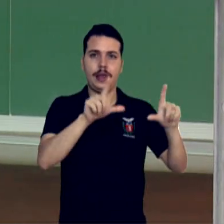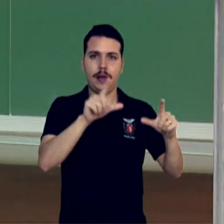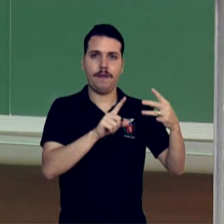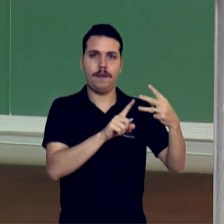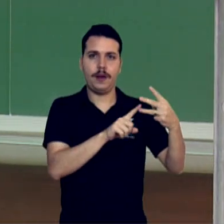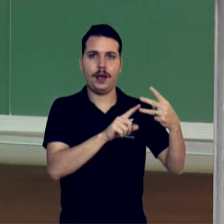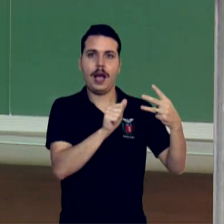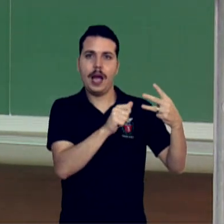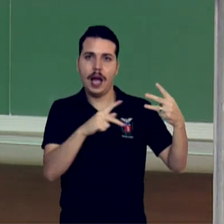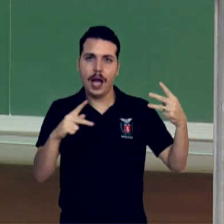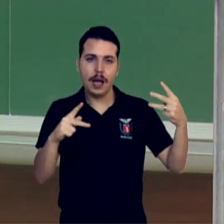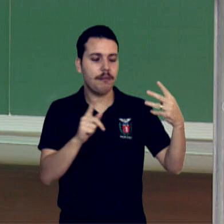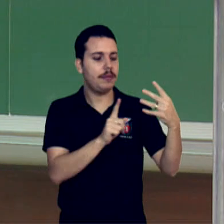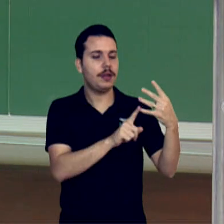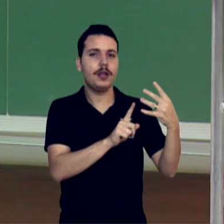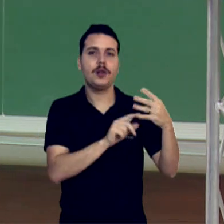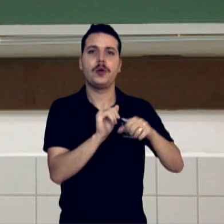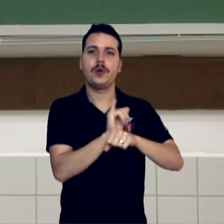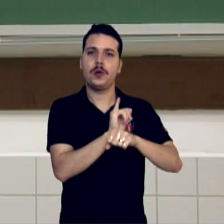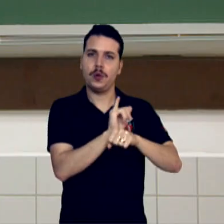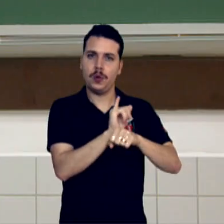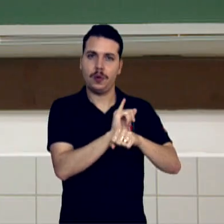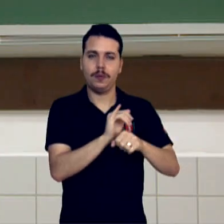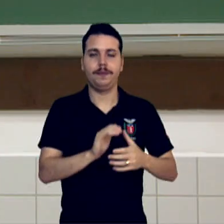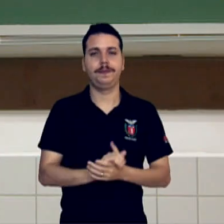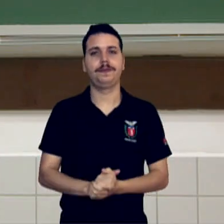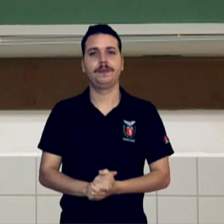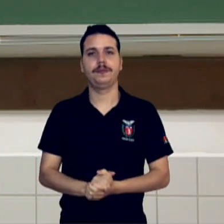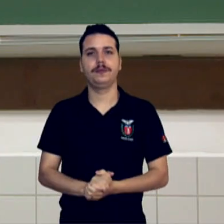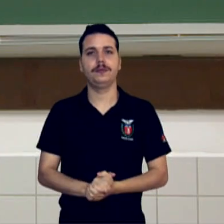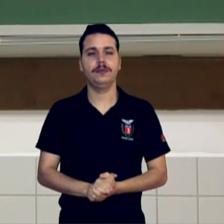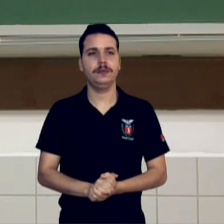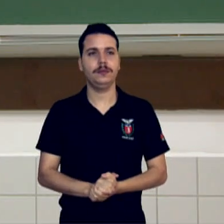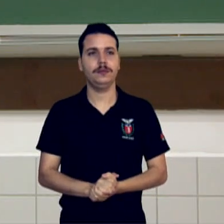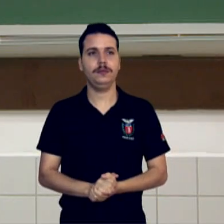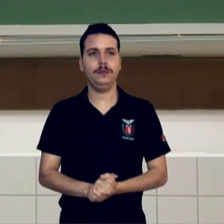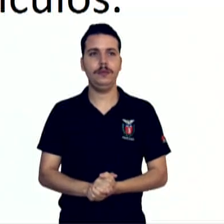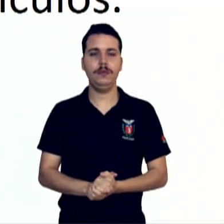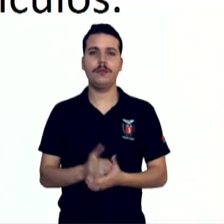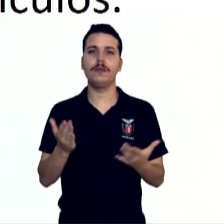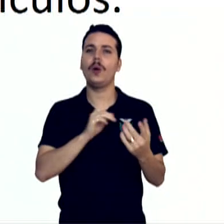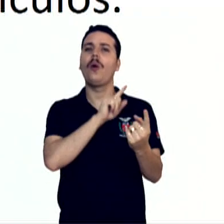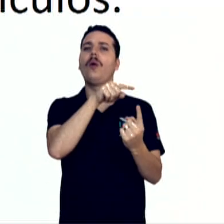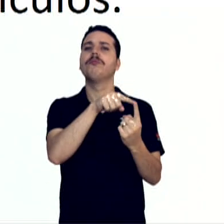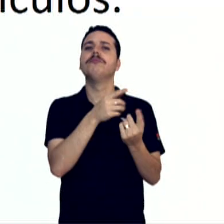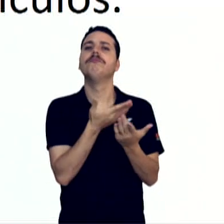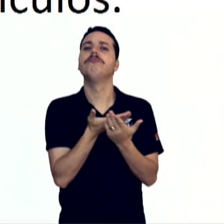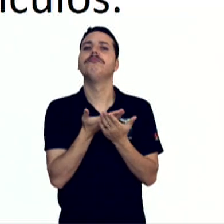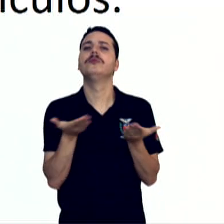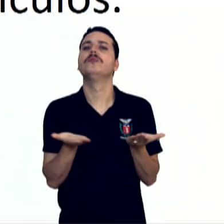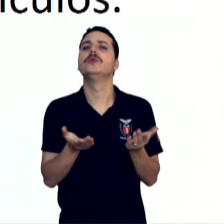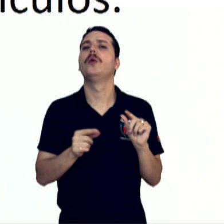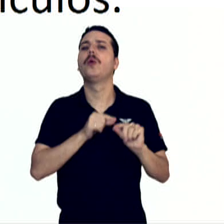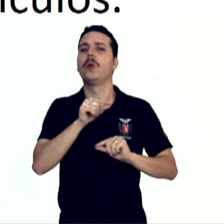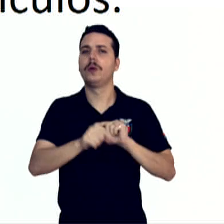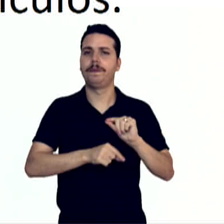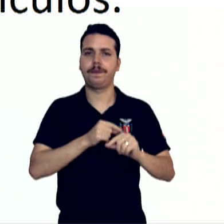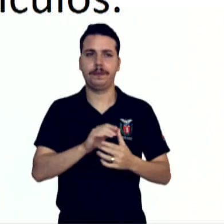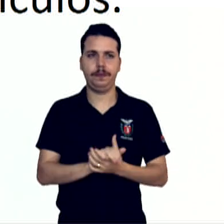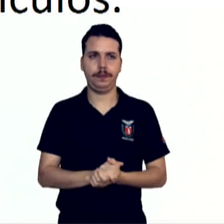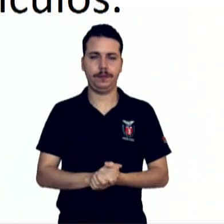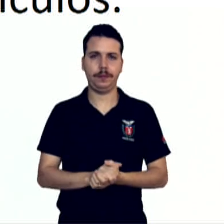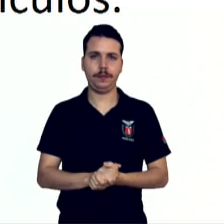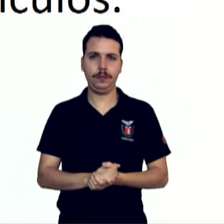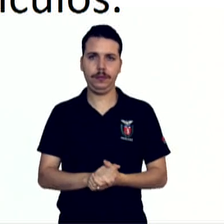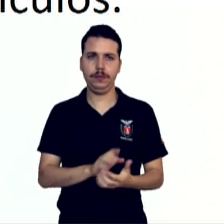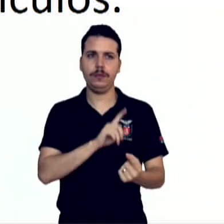Paraná e na TV, nos multicanais da televisão. Vamos aos objetivos da aula de hoje. O objetivo da aula